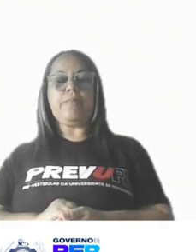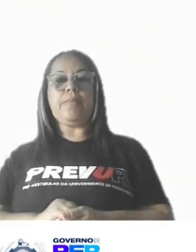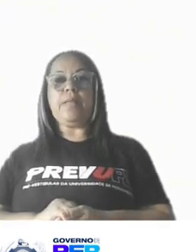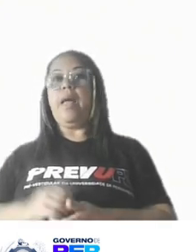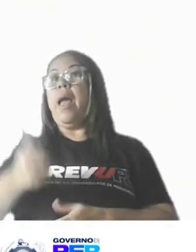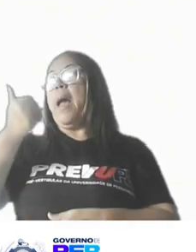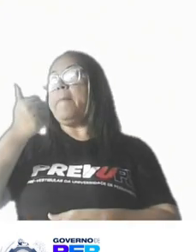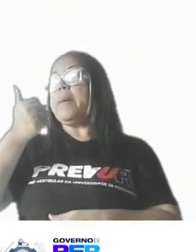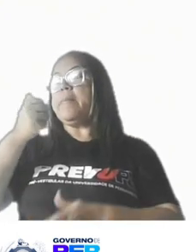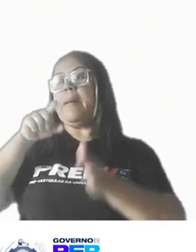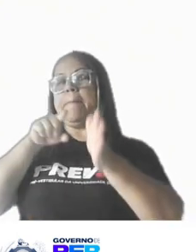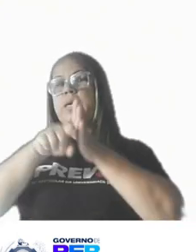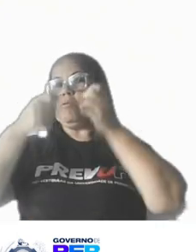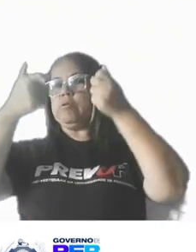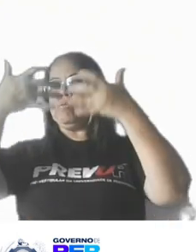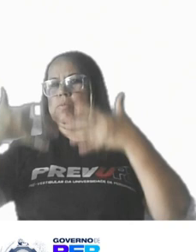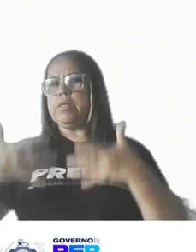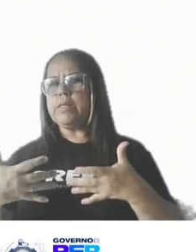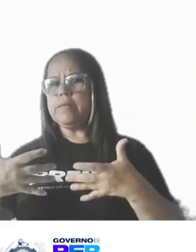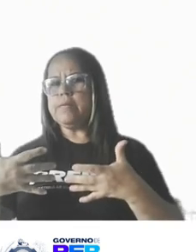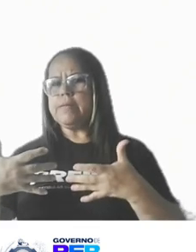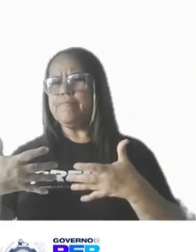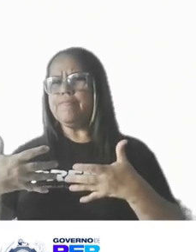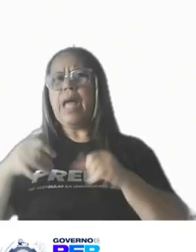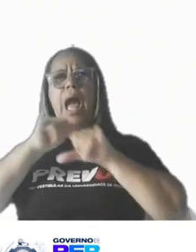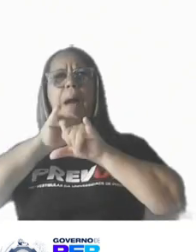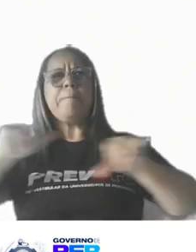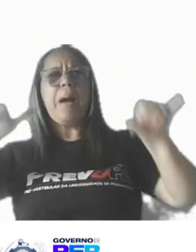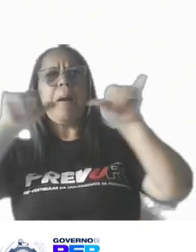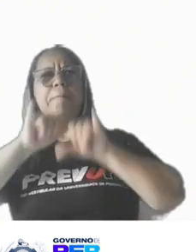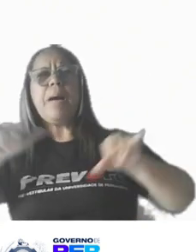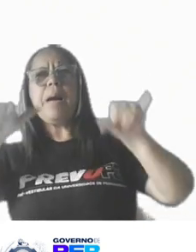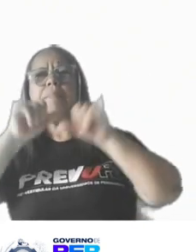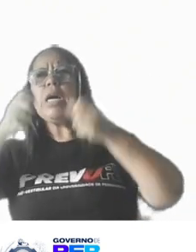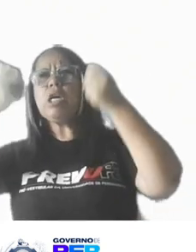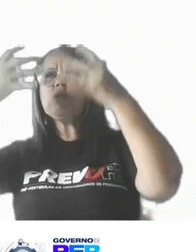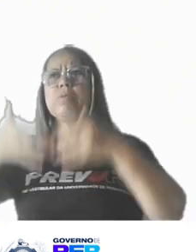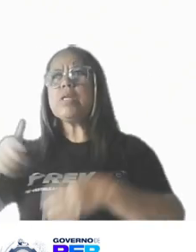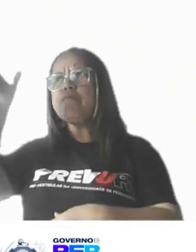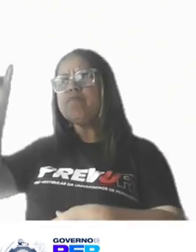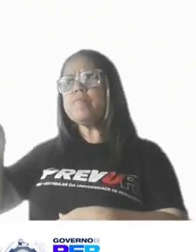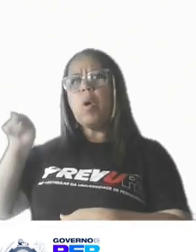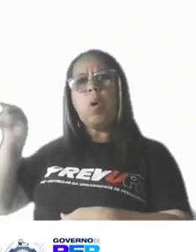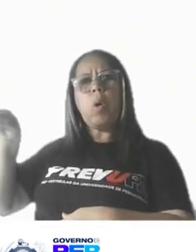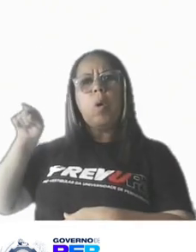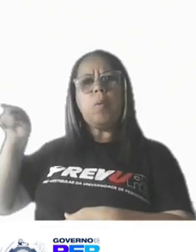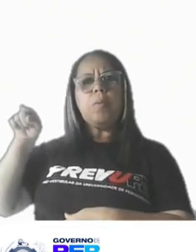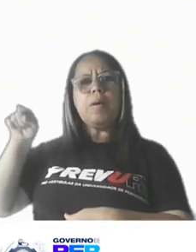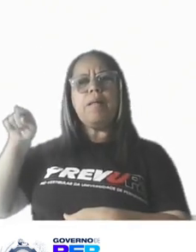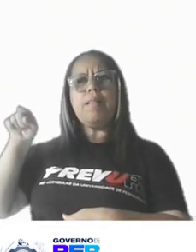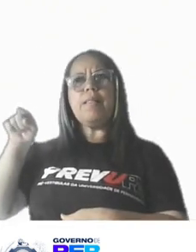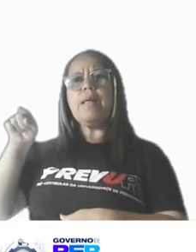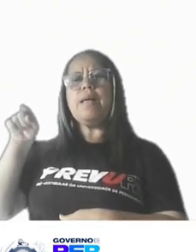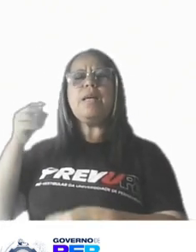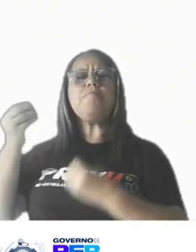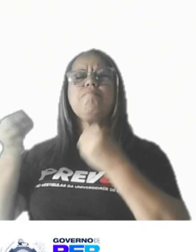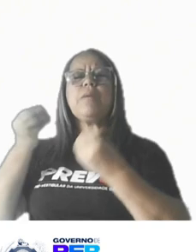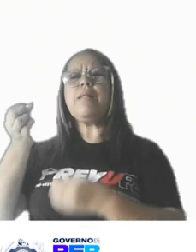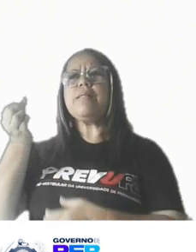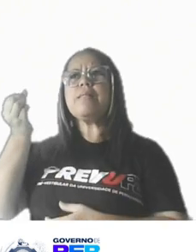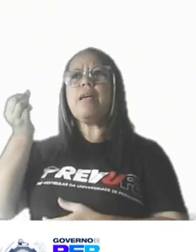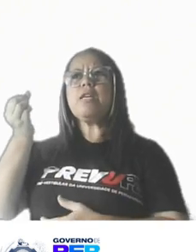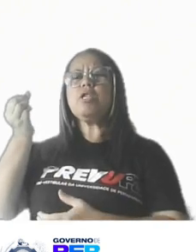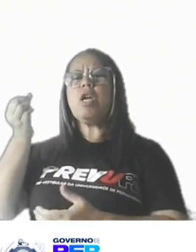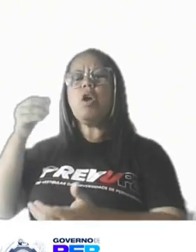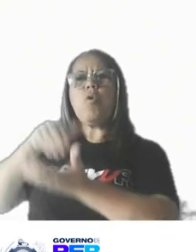A primeira questão vai falar o seguinte. A notícia relata comoção da jogadora Marta ao chegar à sua sexta e última